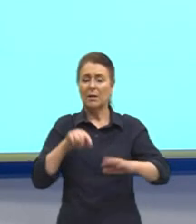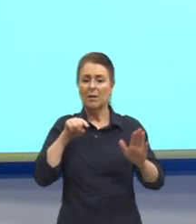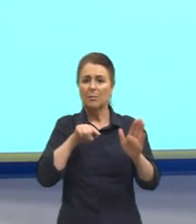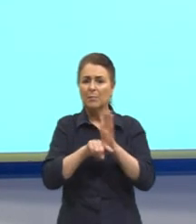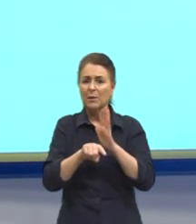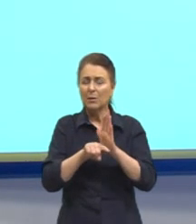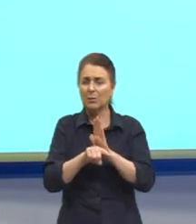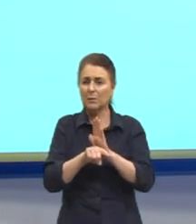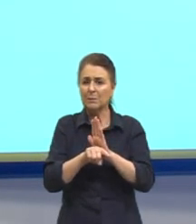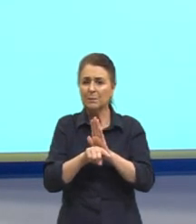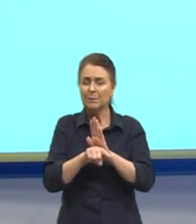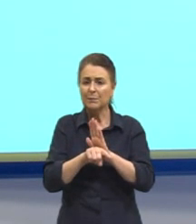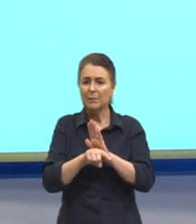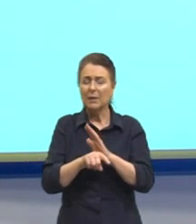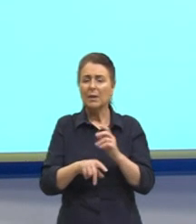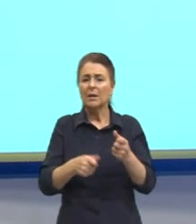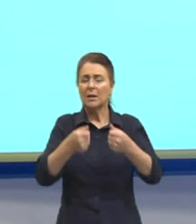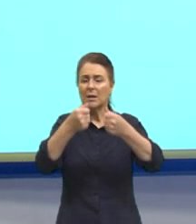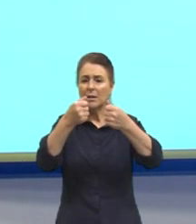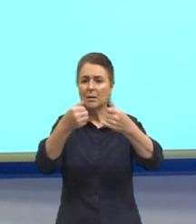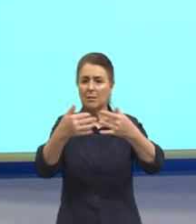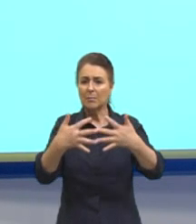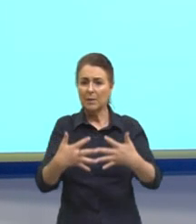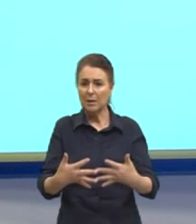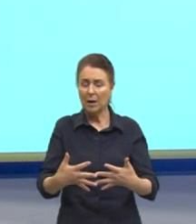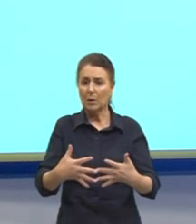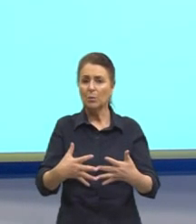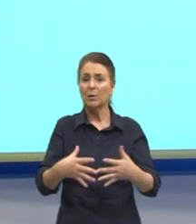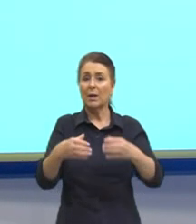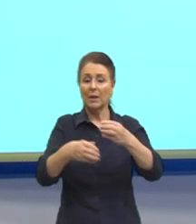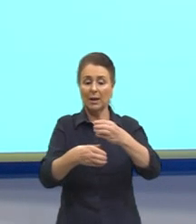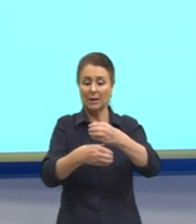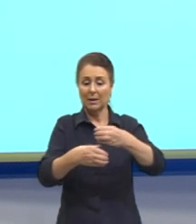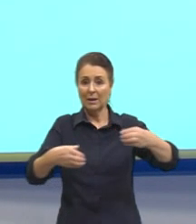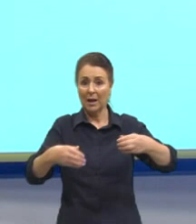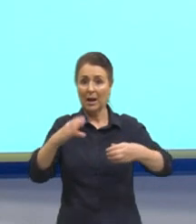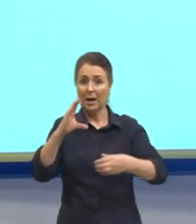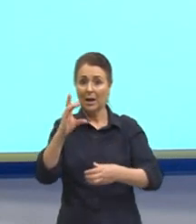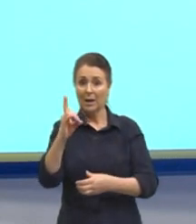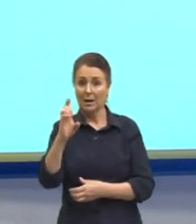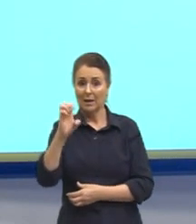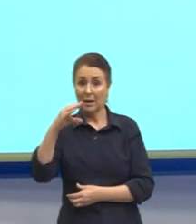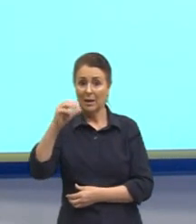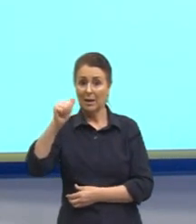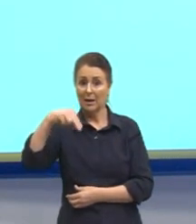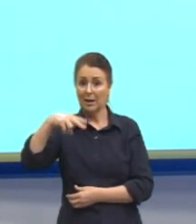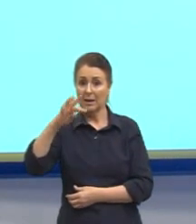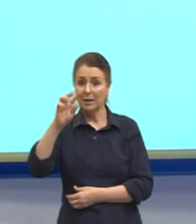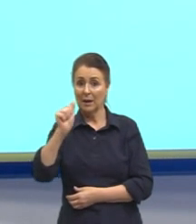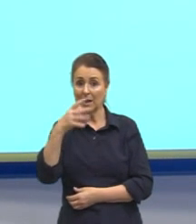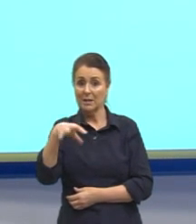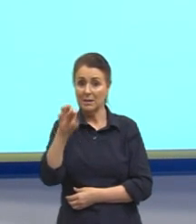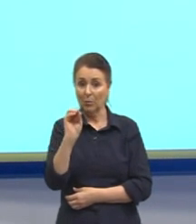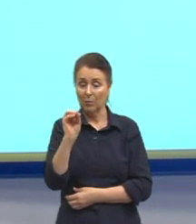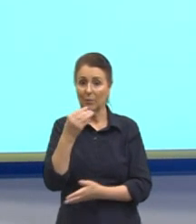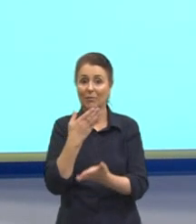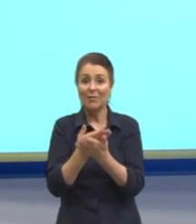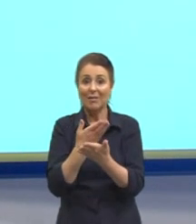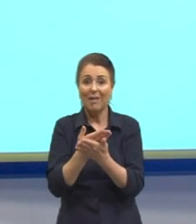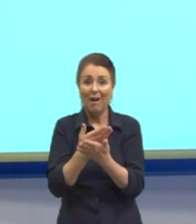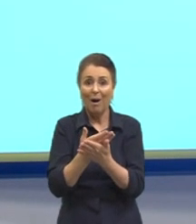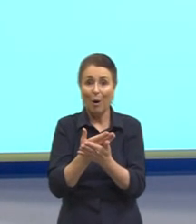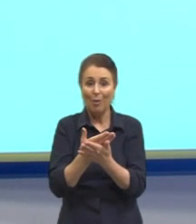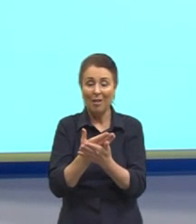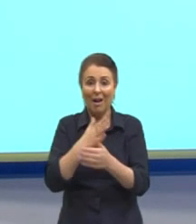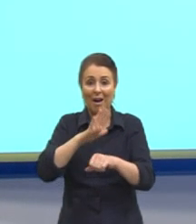aqui ó que fala da decantação nós falamos sobre isso na aula extra SOS Enem e também a professora